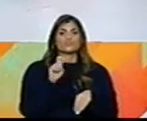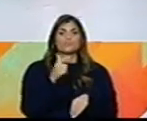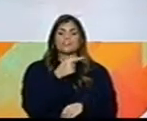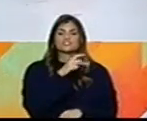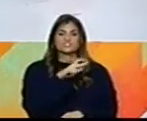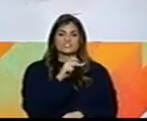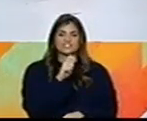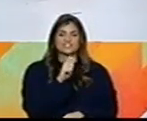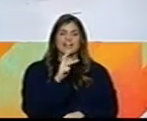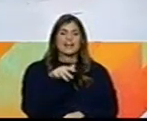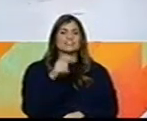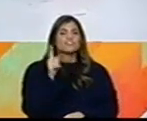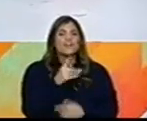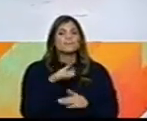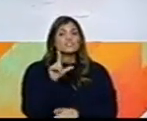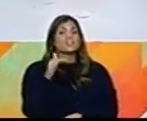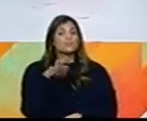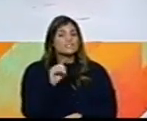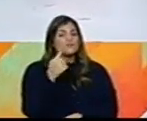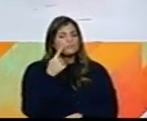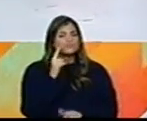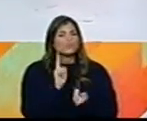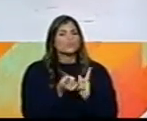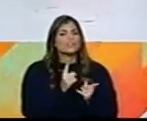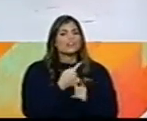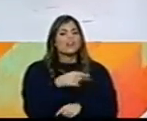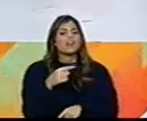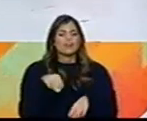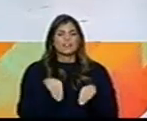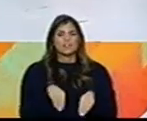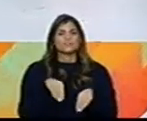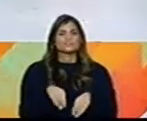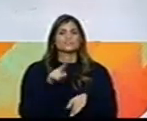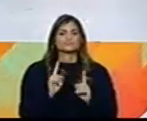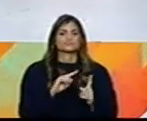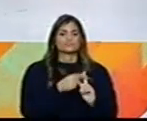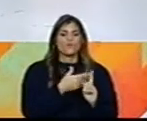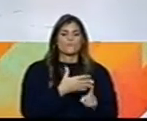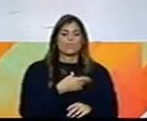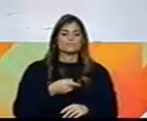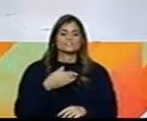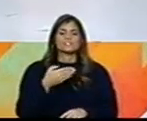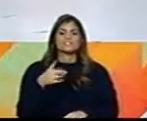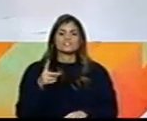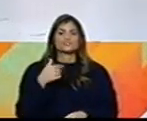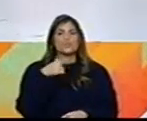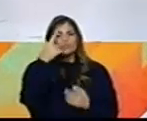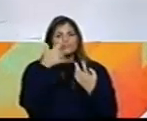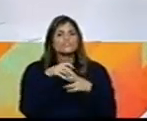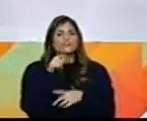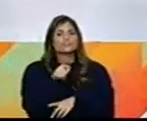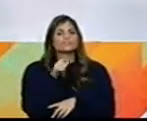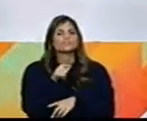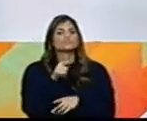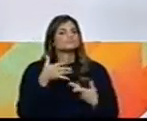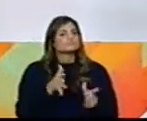Barbosa. Ô, Luísa. Vamos ver o que é que há na loja. Isto inicia-se em 1976, portanto eu duvido muito que fosse viva nessa altura.